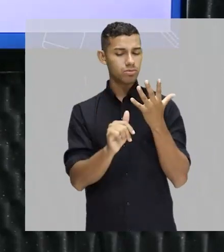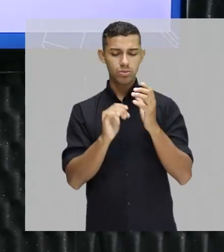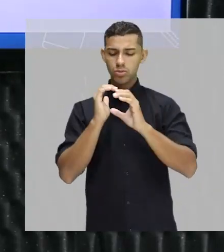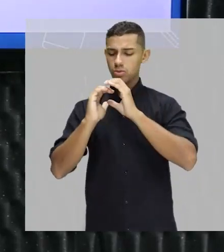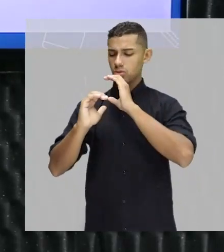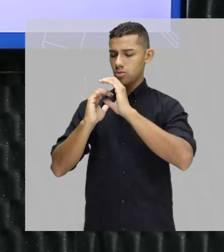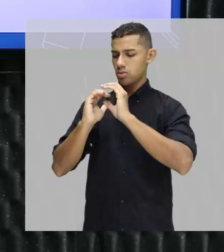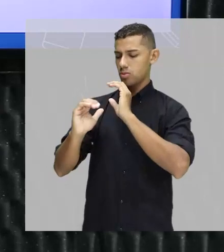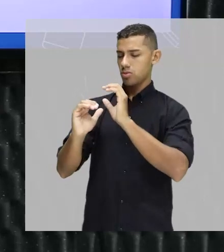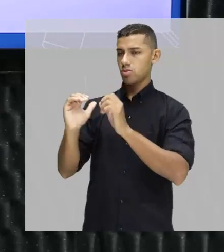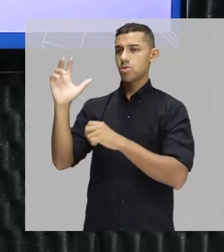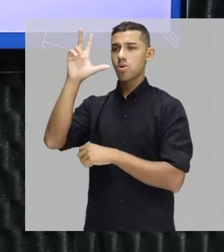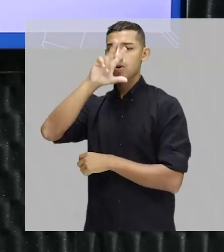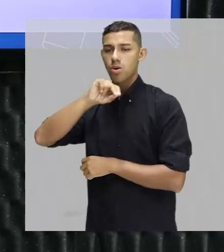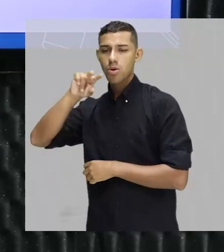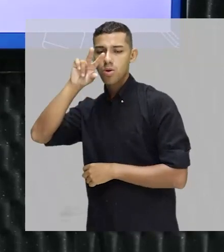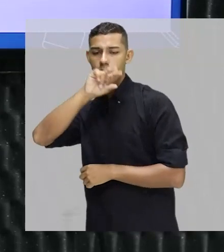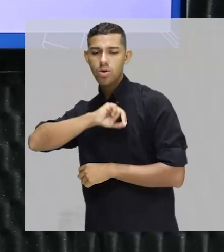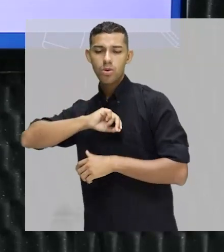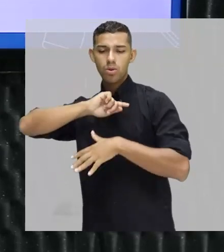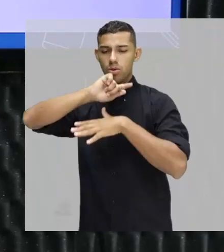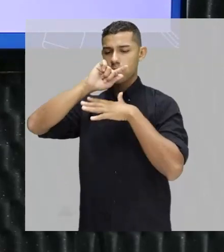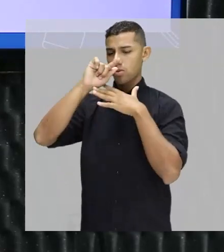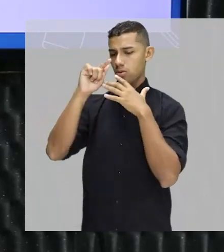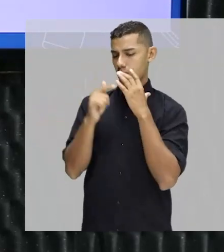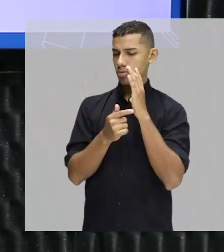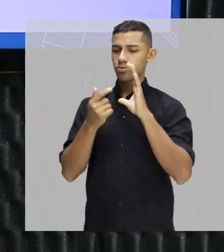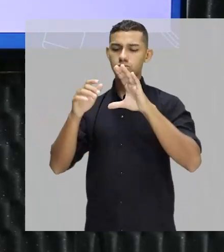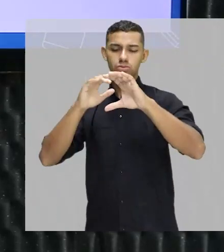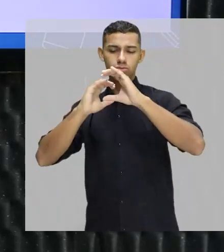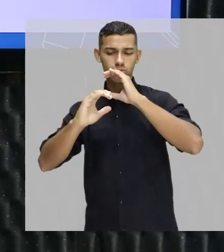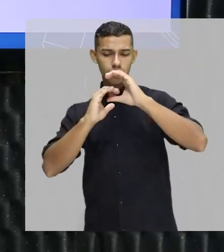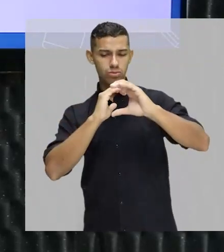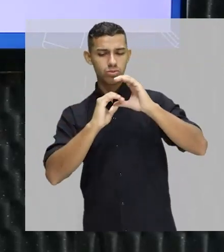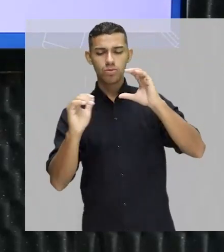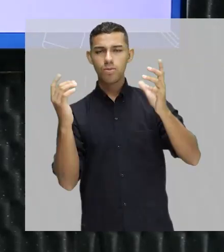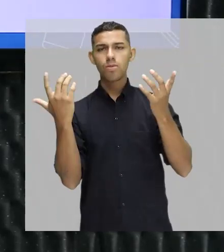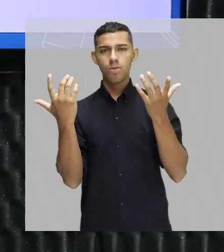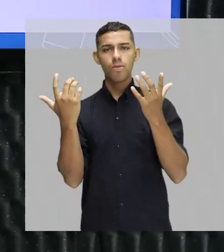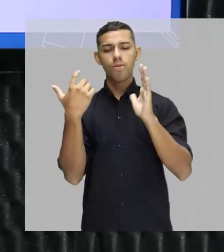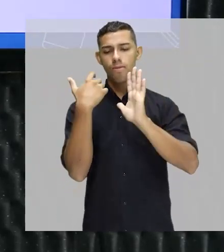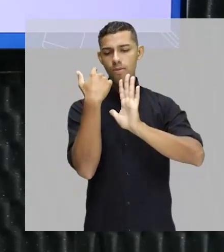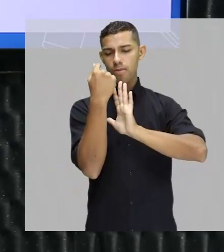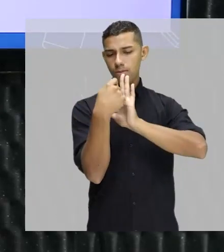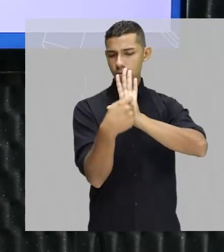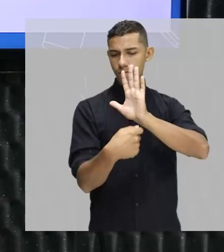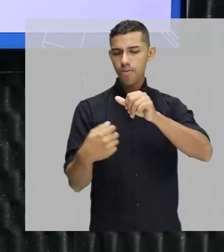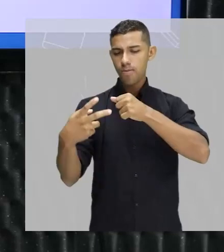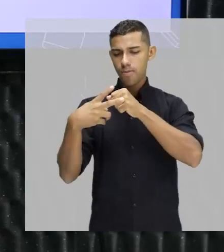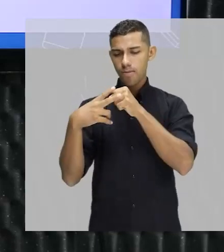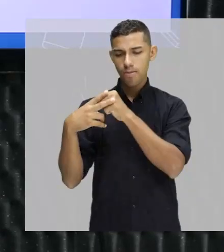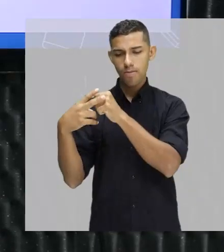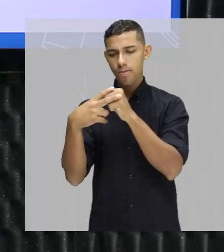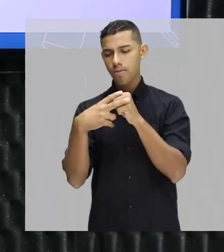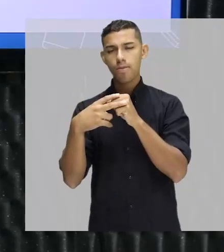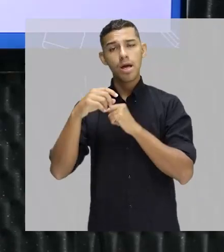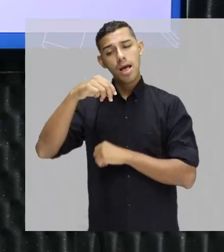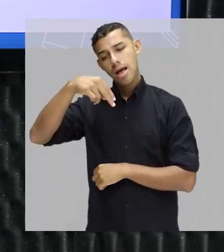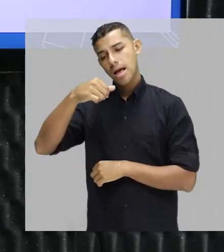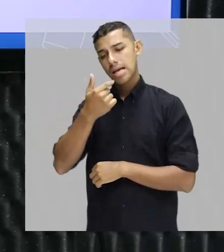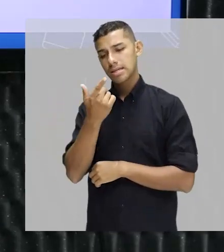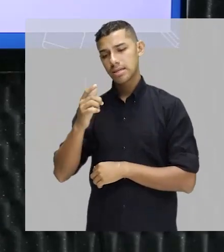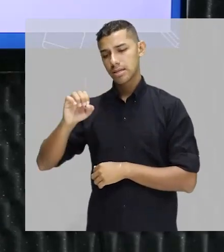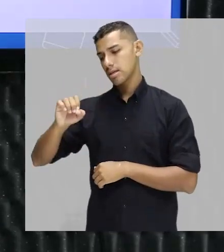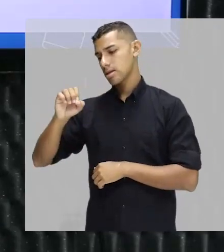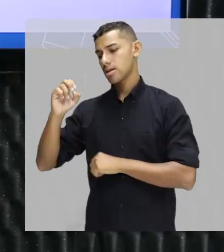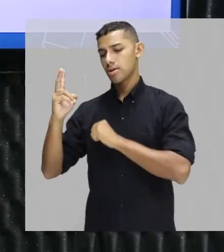a comunicação verbal, a não verbal. Então, sempre que nós vamos nos comunicar, nós escolhemos um gênero textual para estabelecer